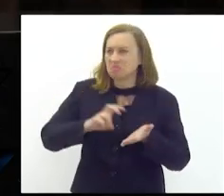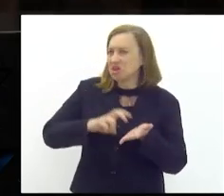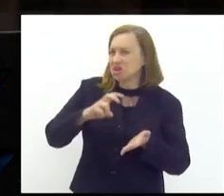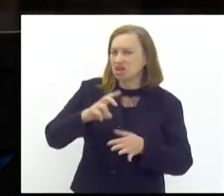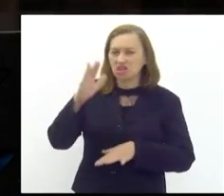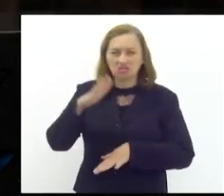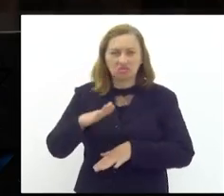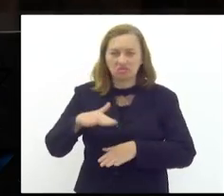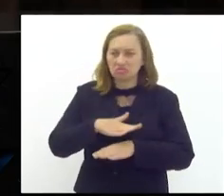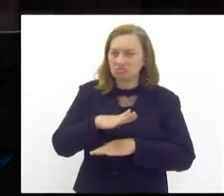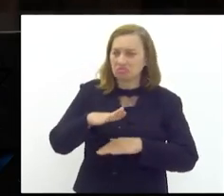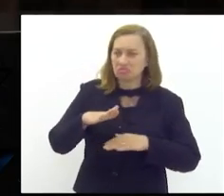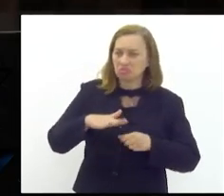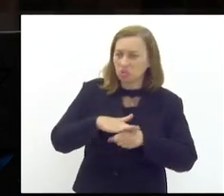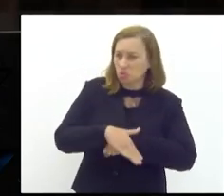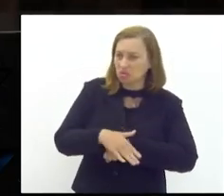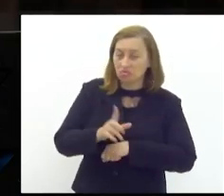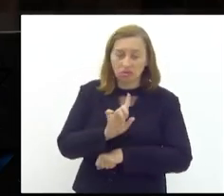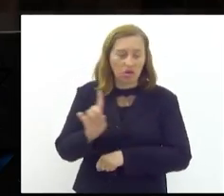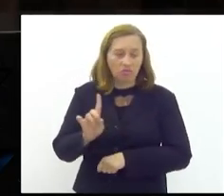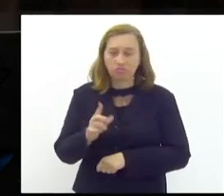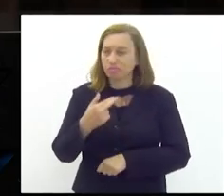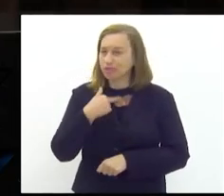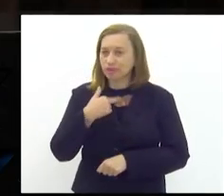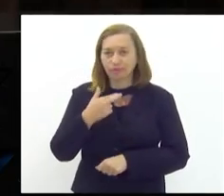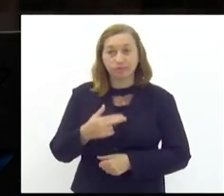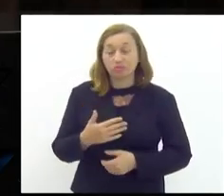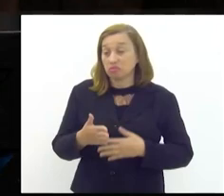não só eu como ninguém